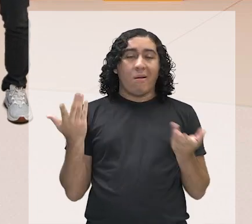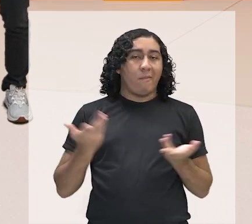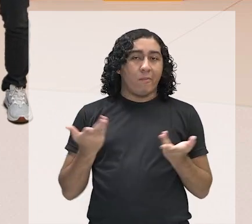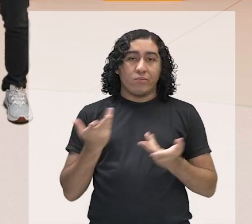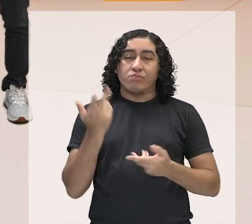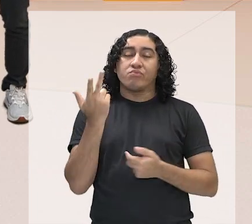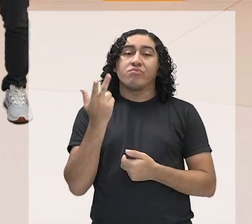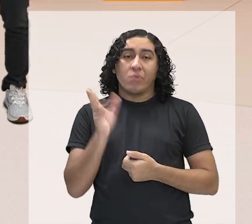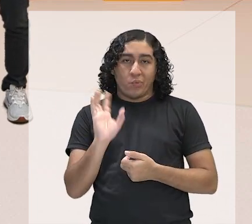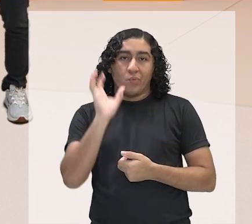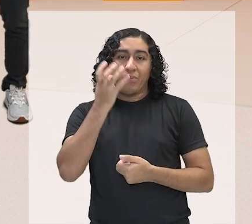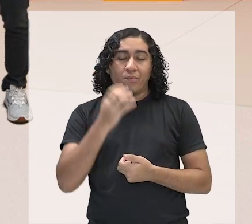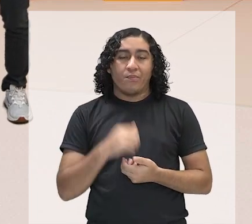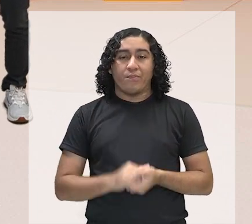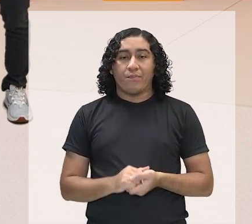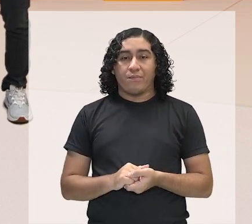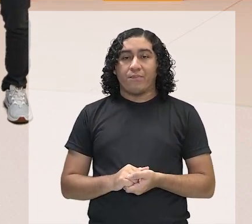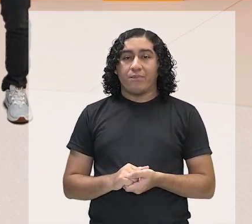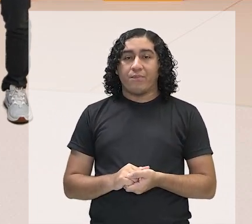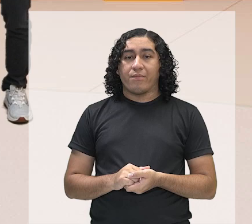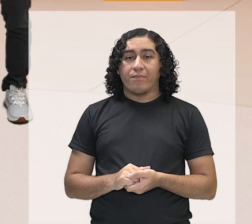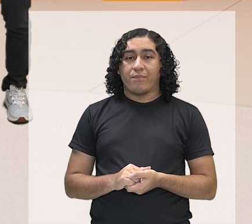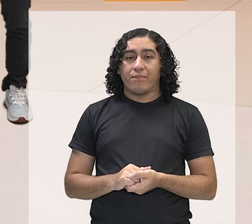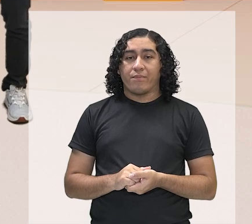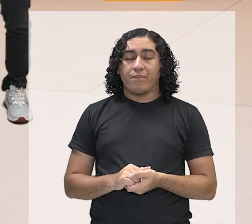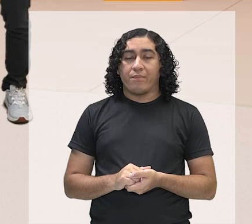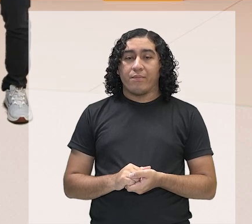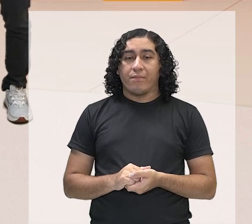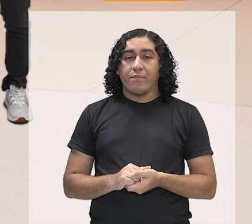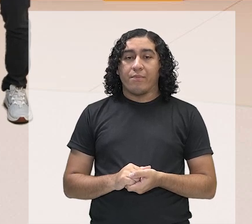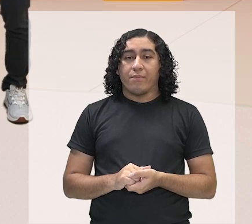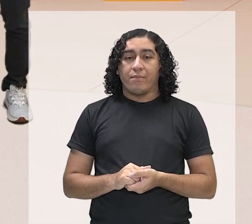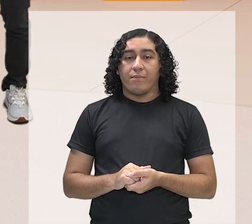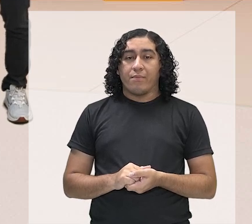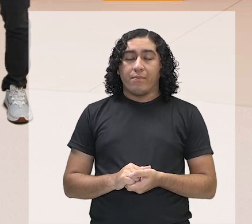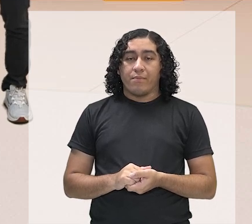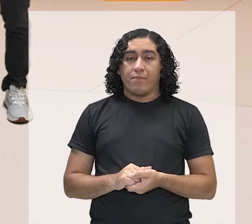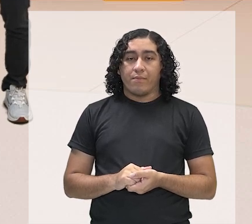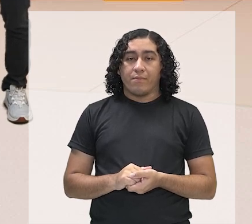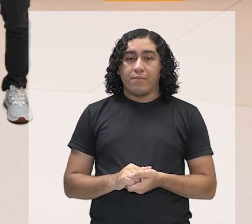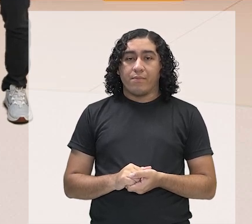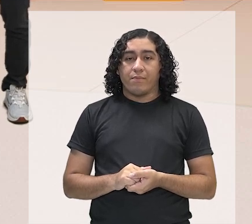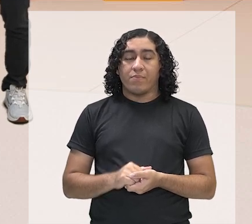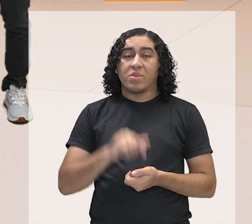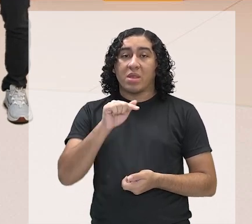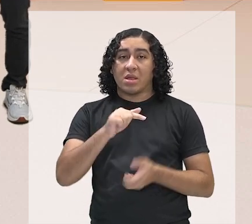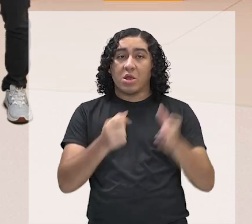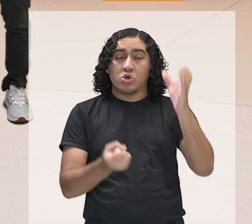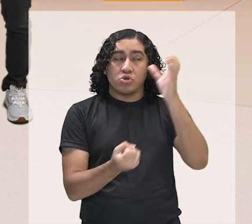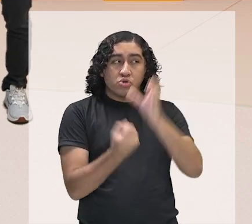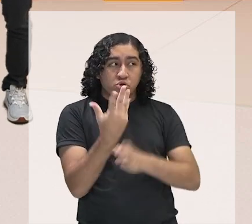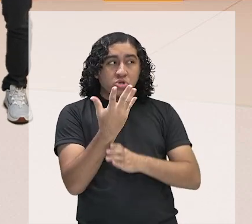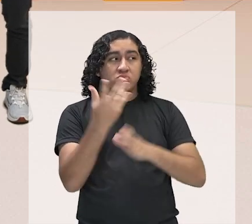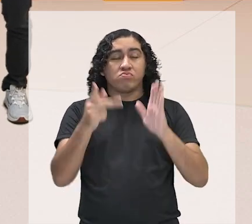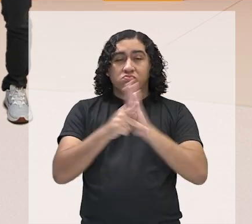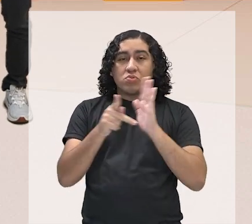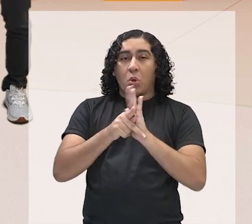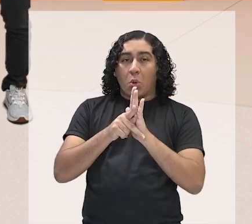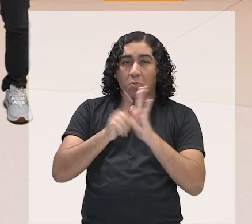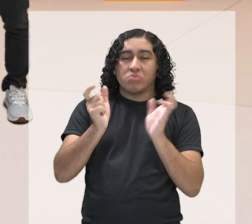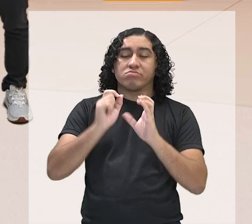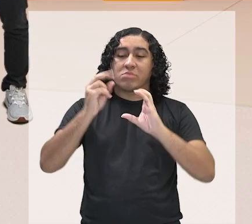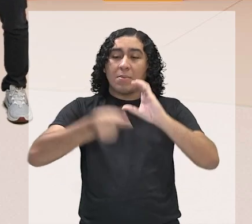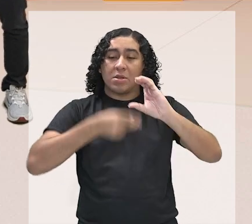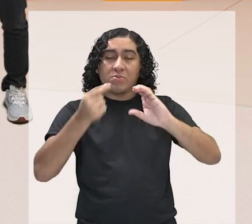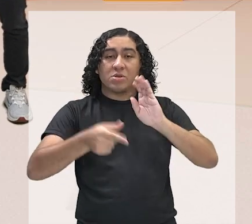eu já disse em outro momento, o modo de produção capitalista, ele propõe um